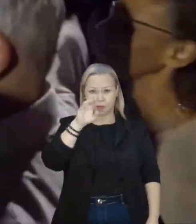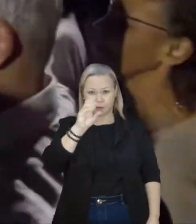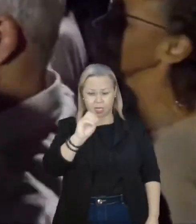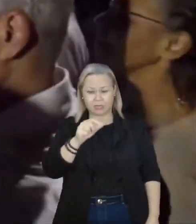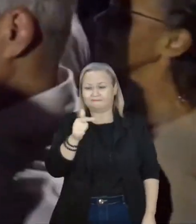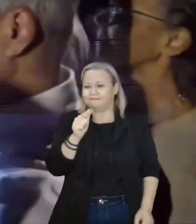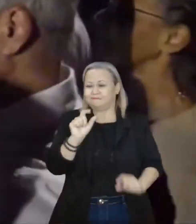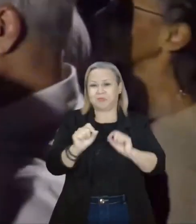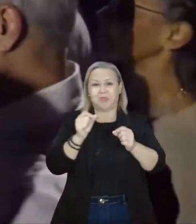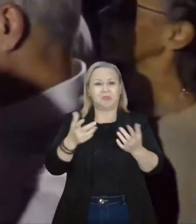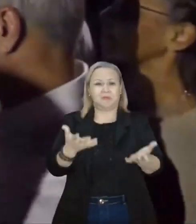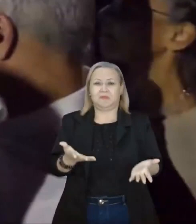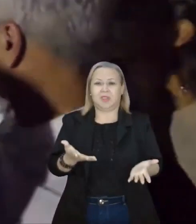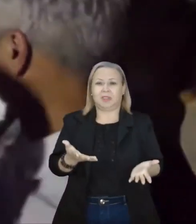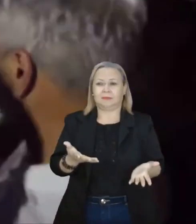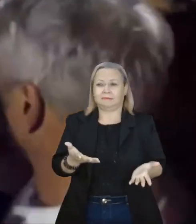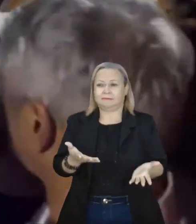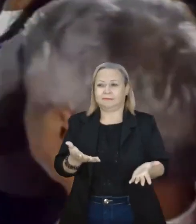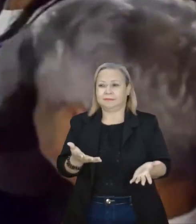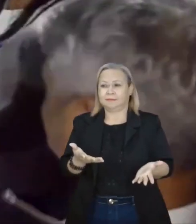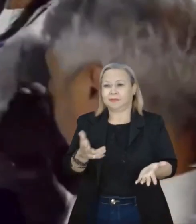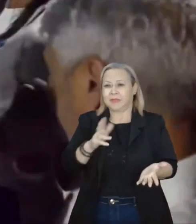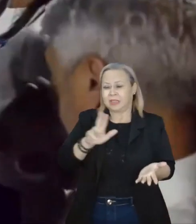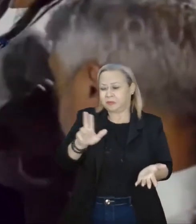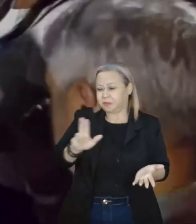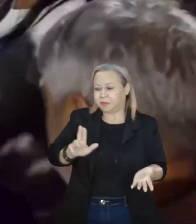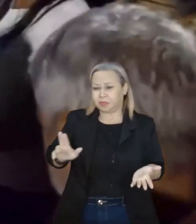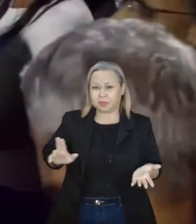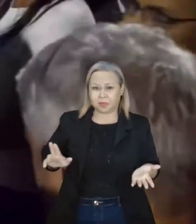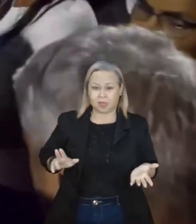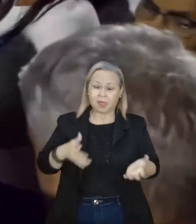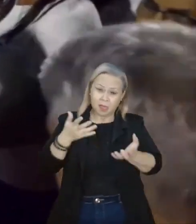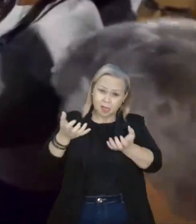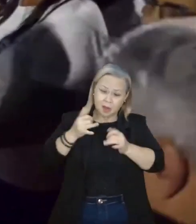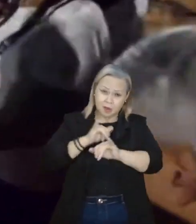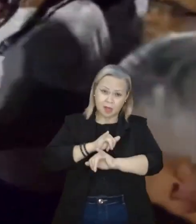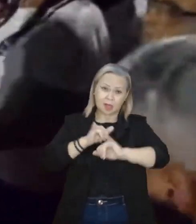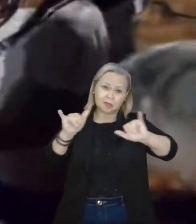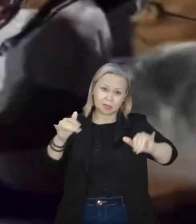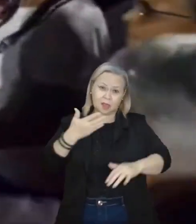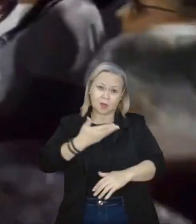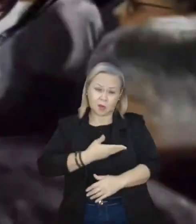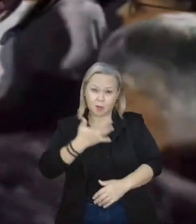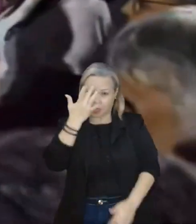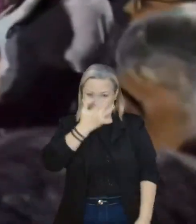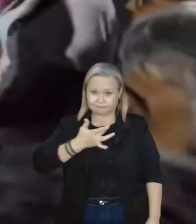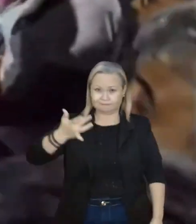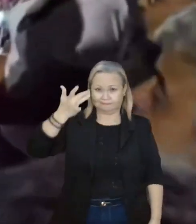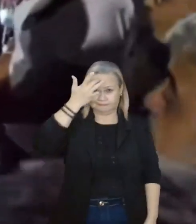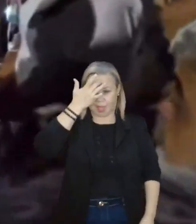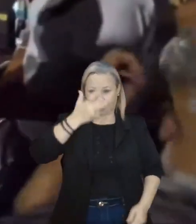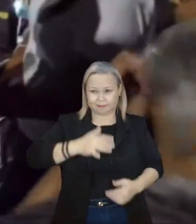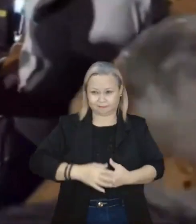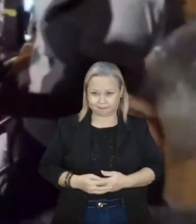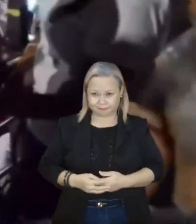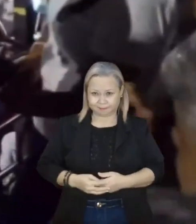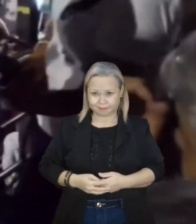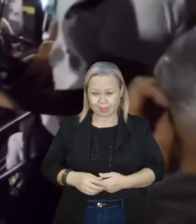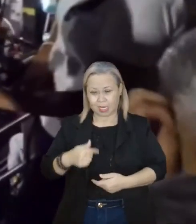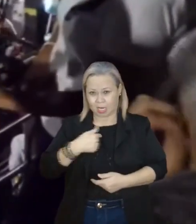uma nominata aqui, mas eu queria dizer ao companheiro Haddad.